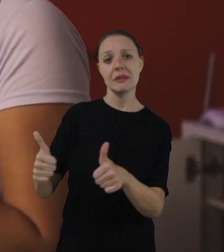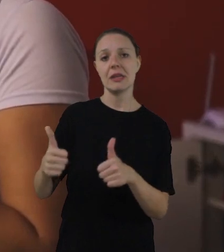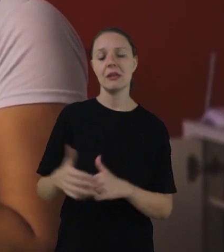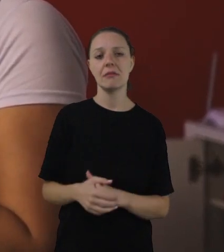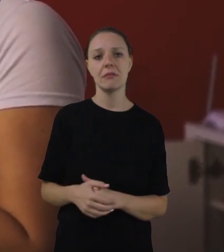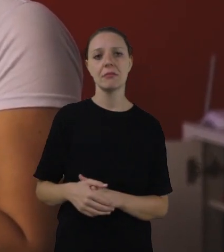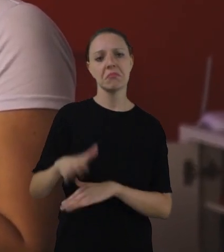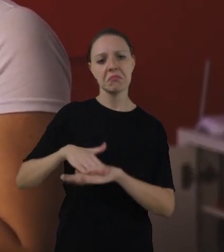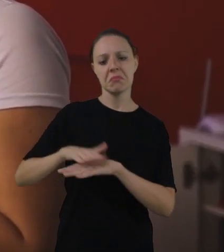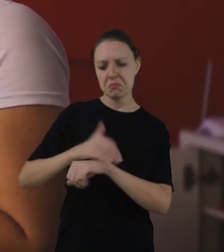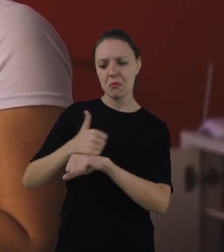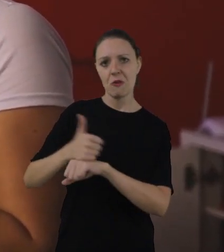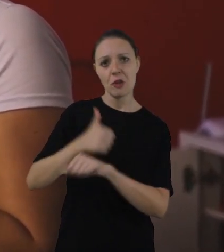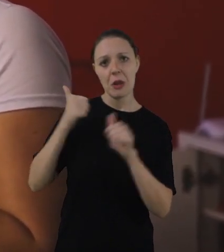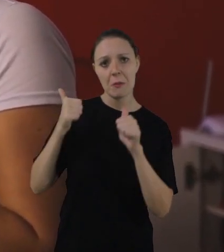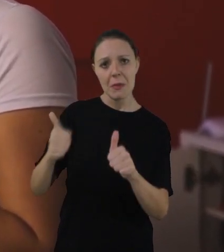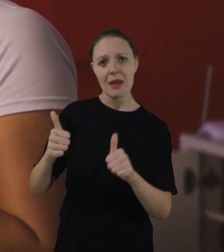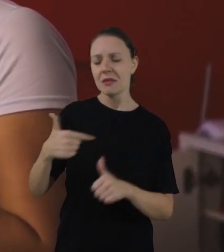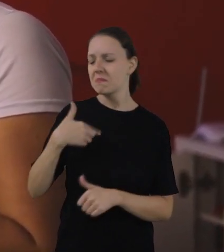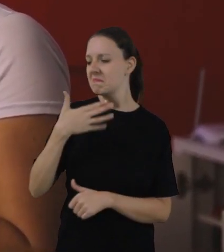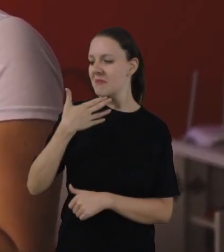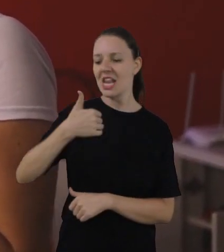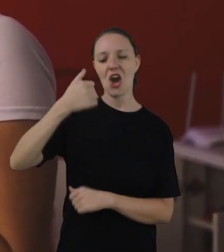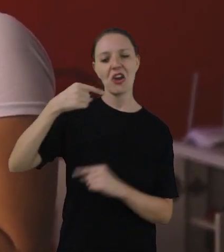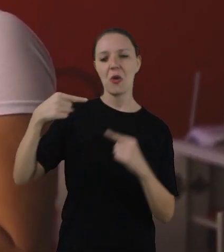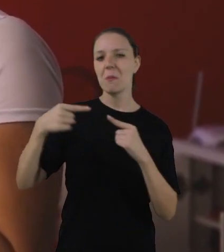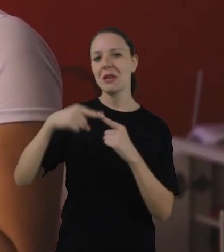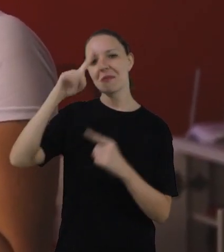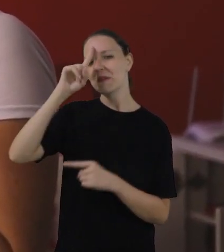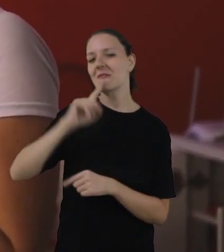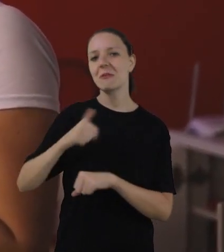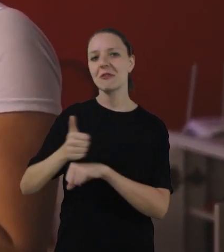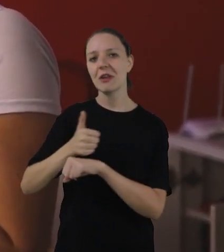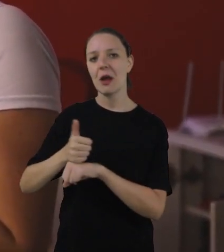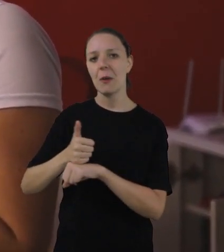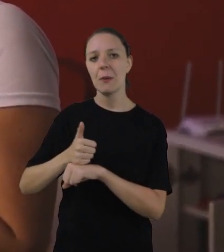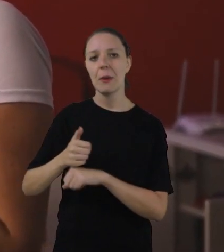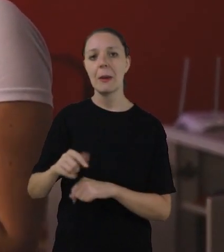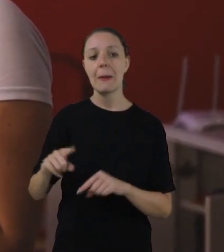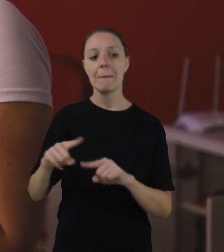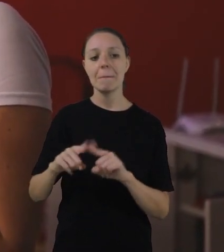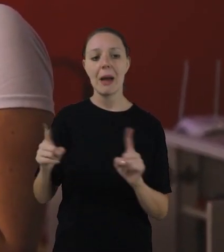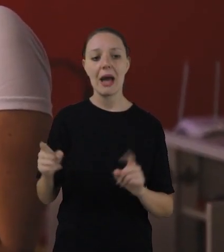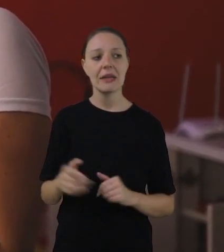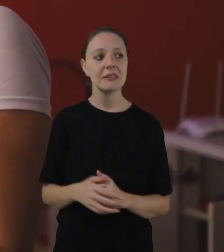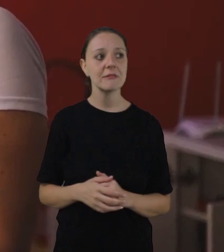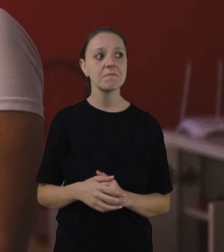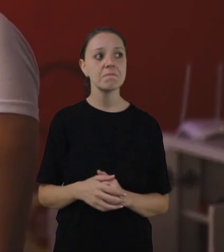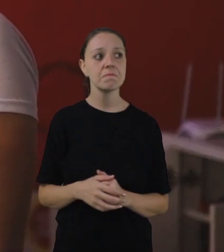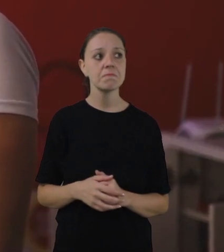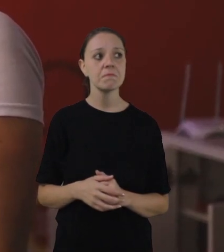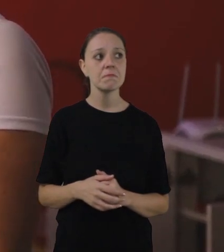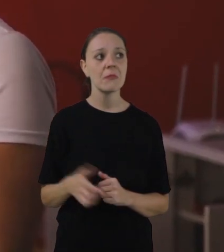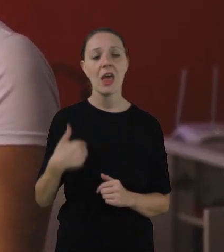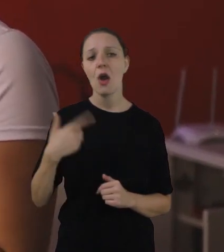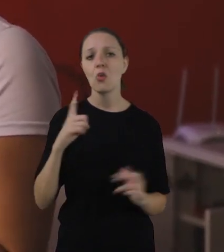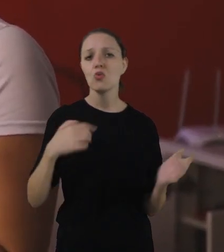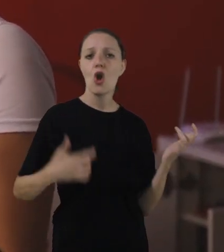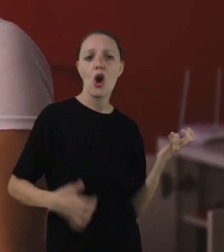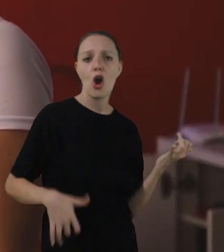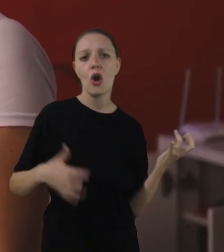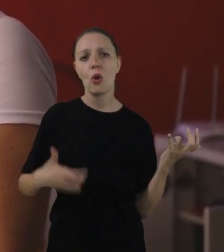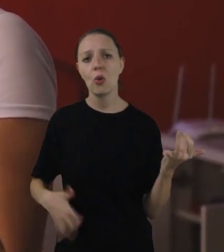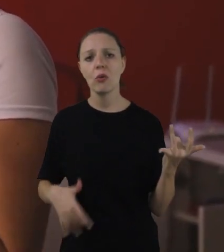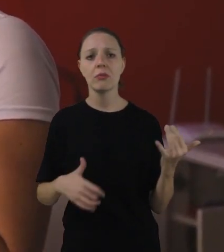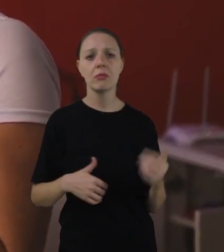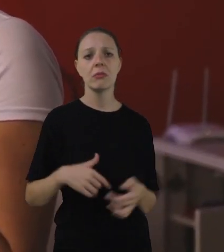faço? Sim. Faço bem isso? Sou a melhor pessoa nisso? Sim. Mas se eu não toco um instrumento musical e não